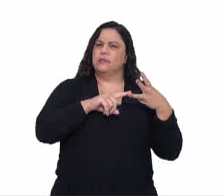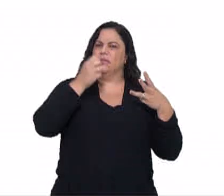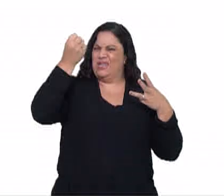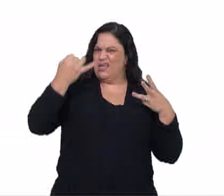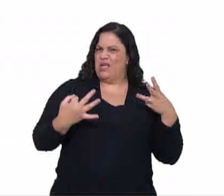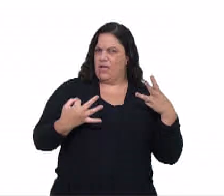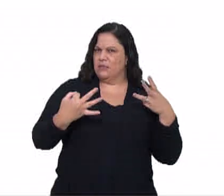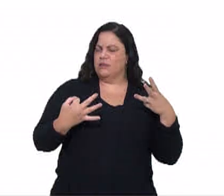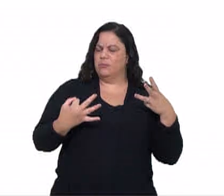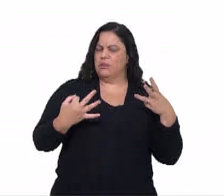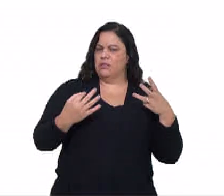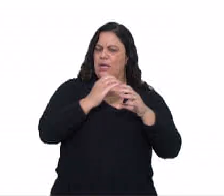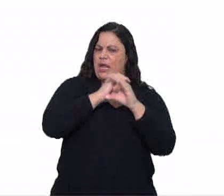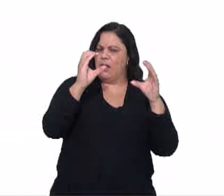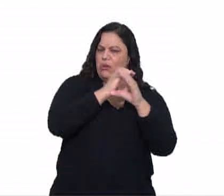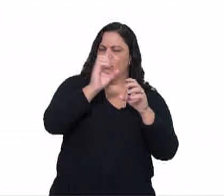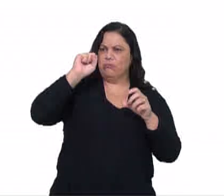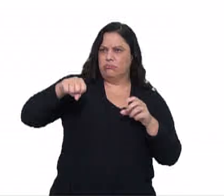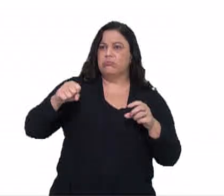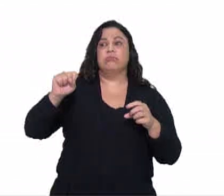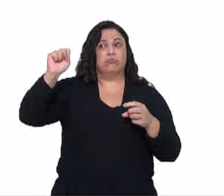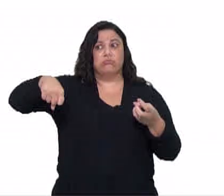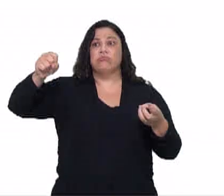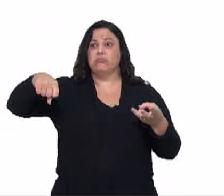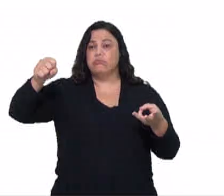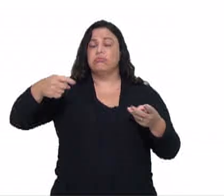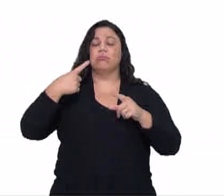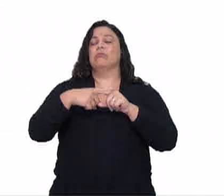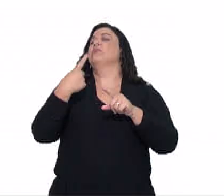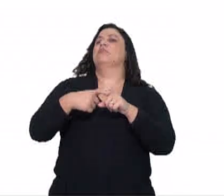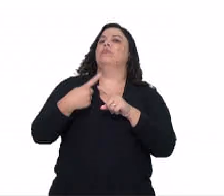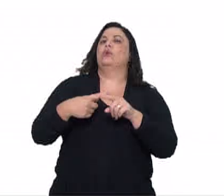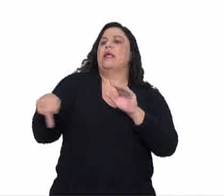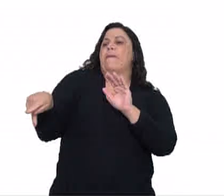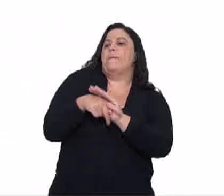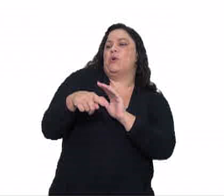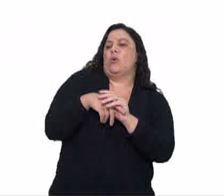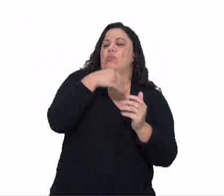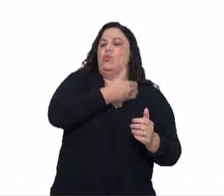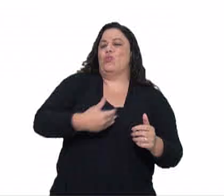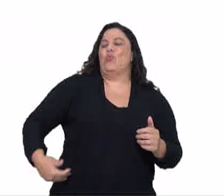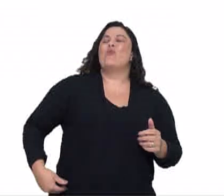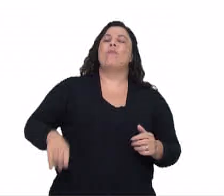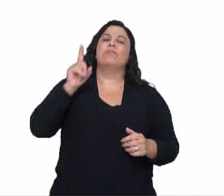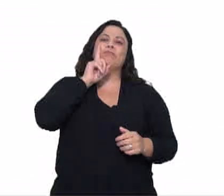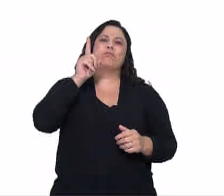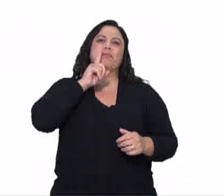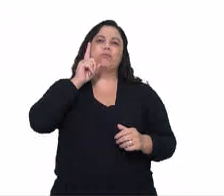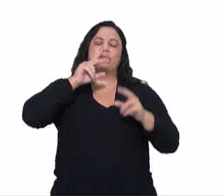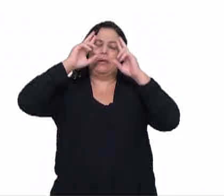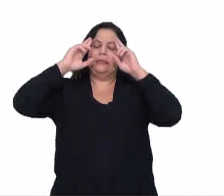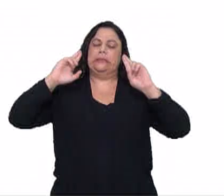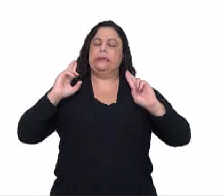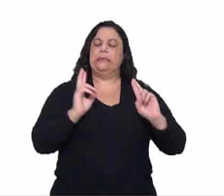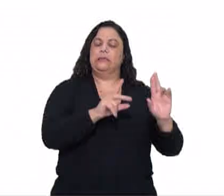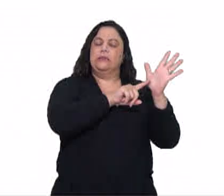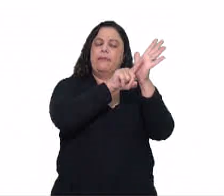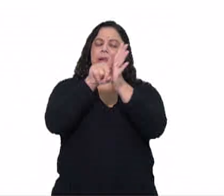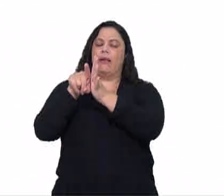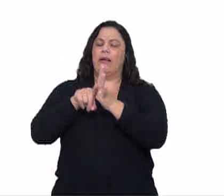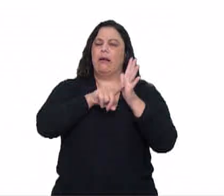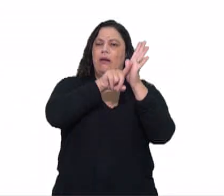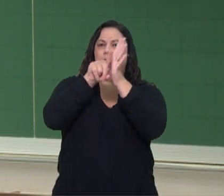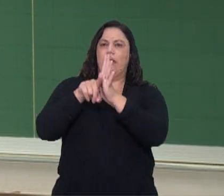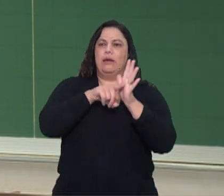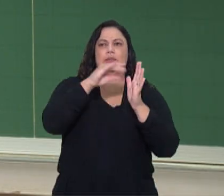Explique. Sim, a fonte é confiável, pois trata de uma agência do governo dos Estados Unidos respeitada e com experiência em pesquisa. Então